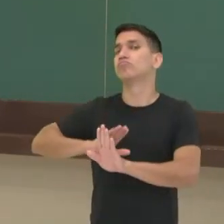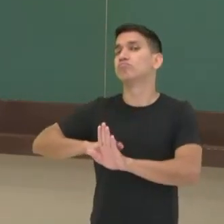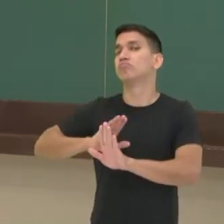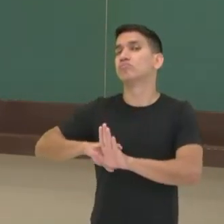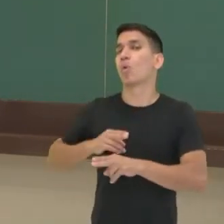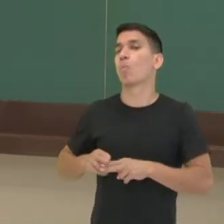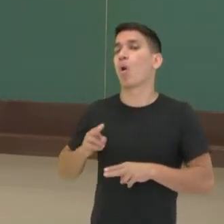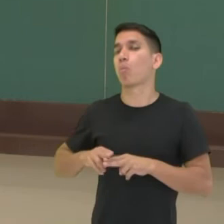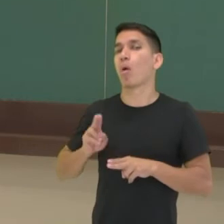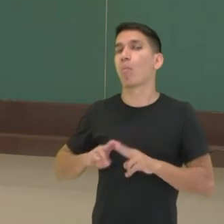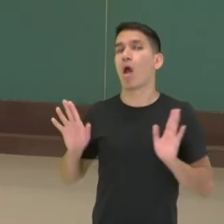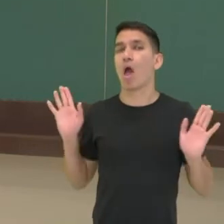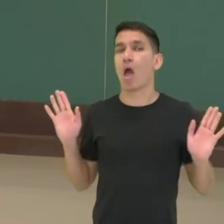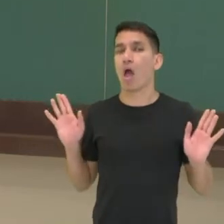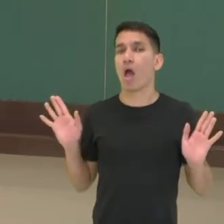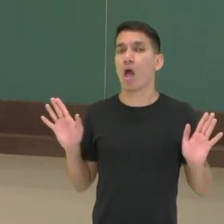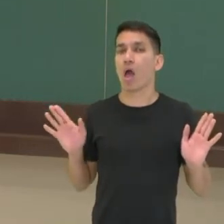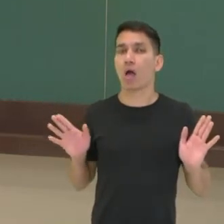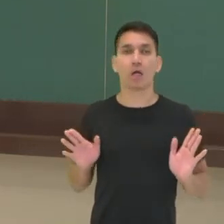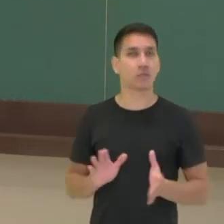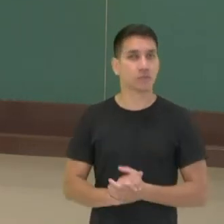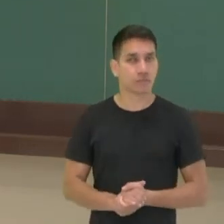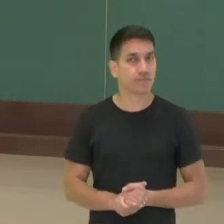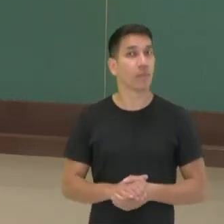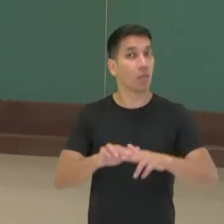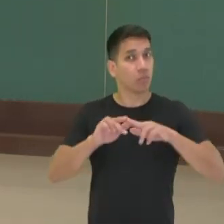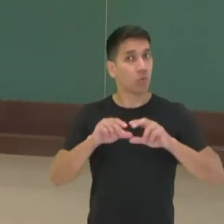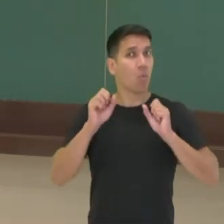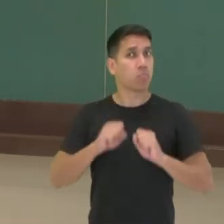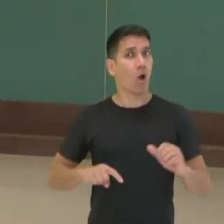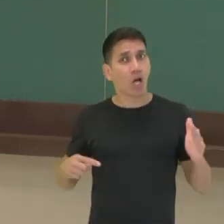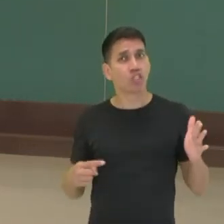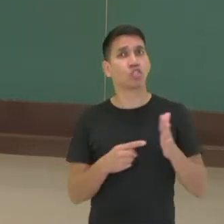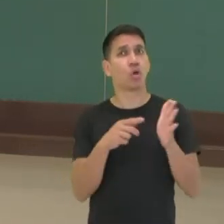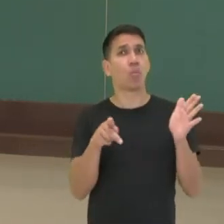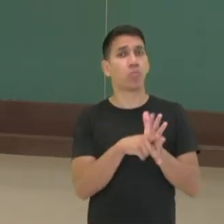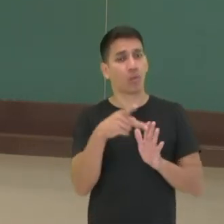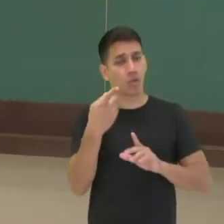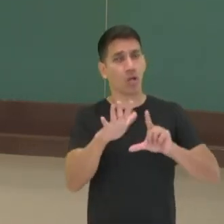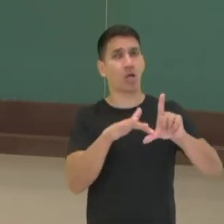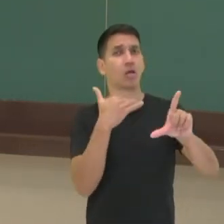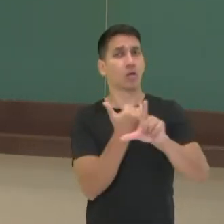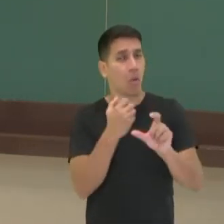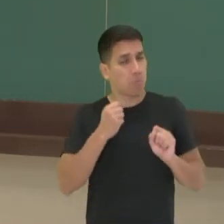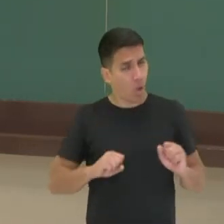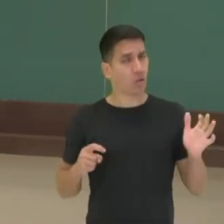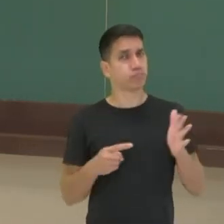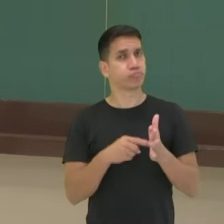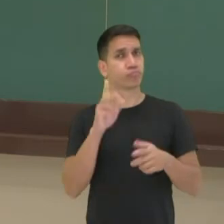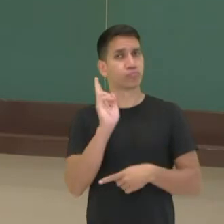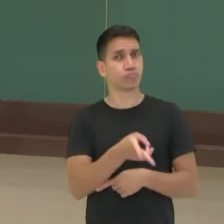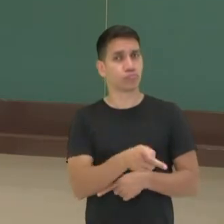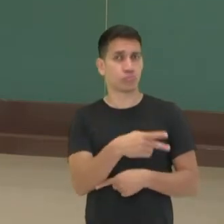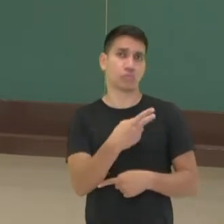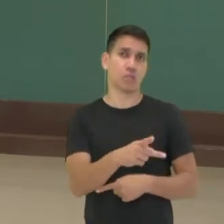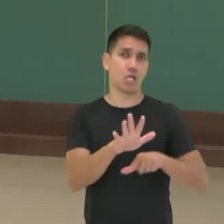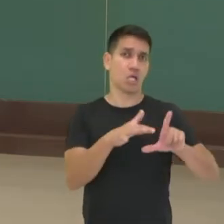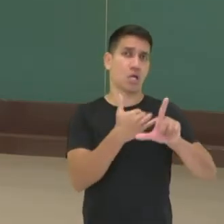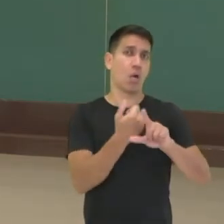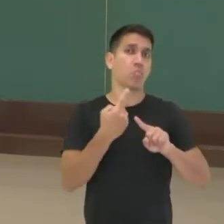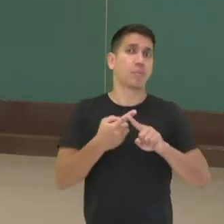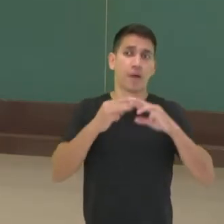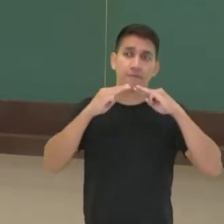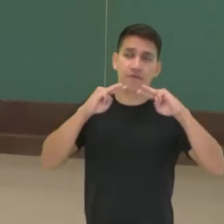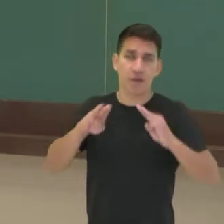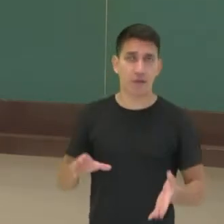forma escondida. Inclusive pode ser denunciado no próprio canal. O próprio canal pode ser denunciado por esse tipo de